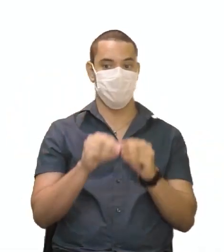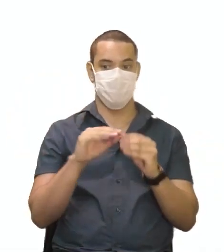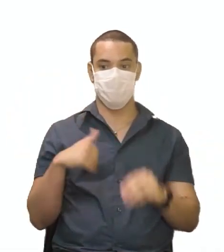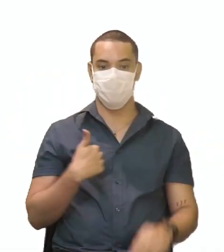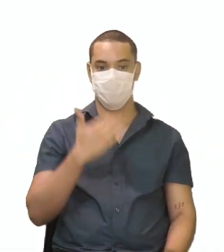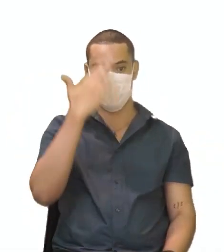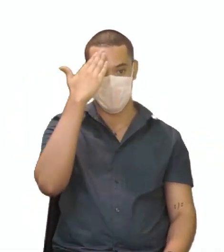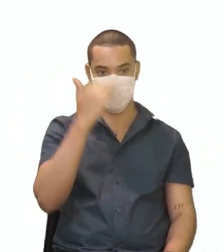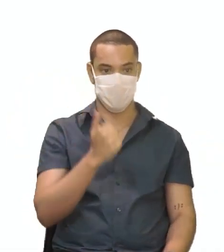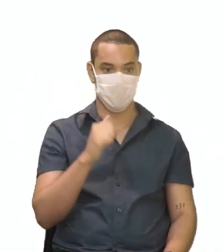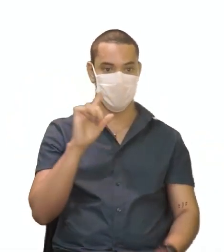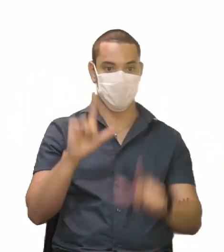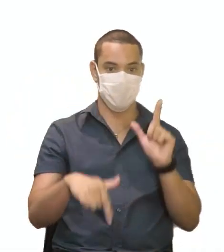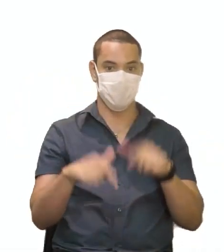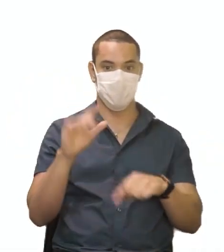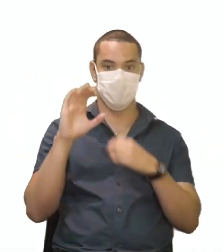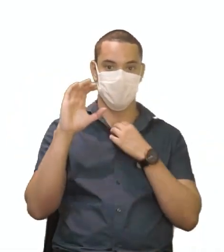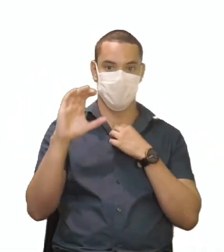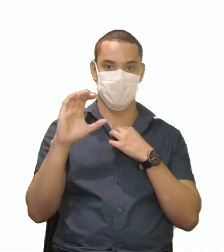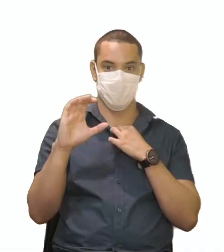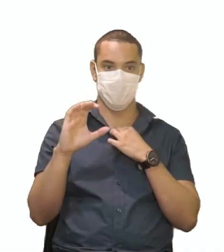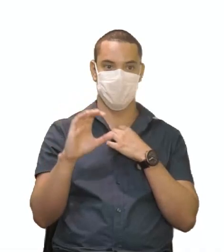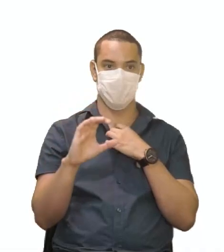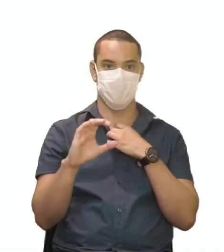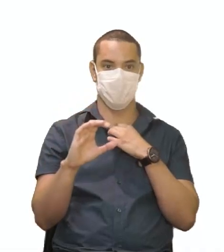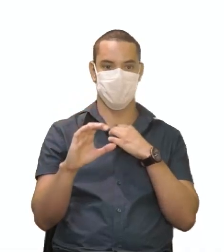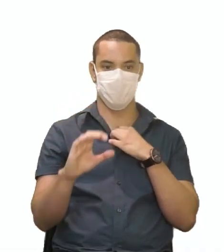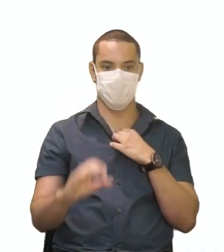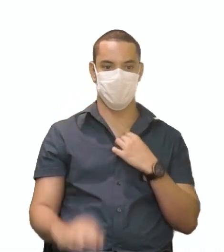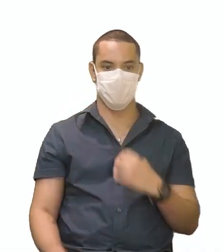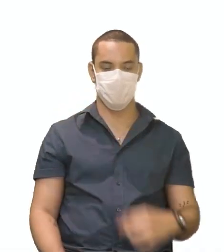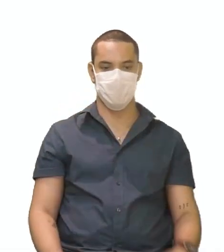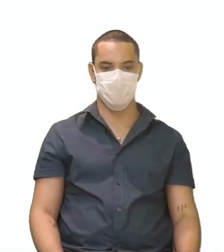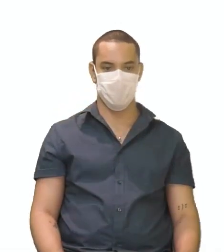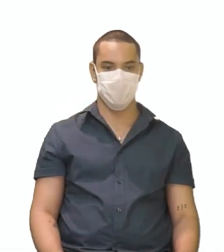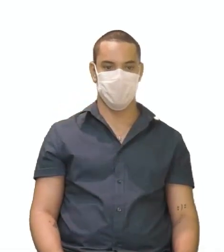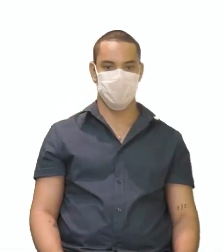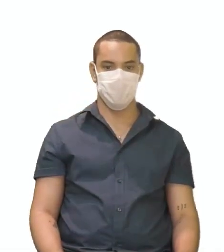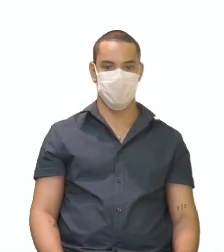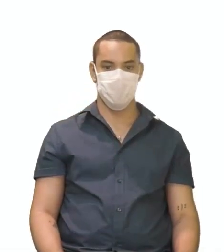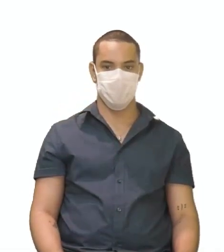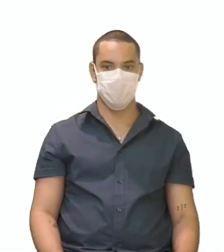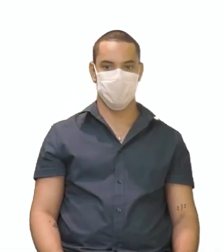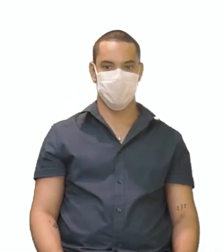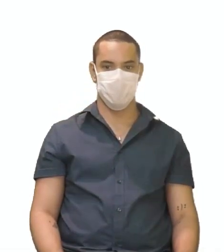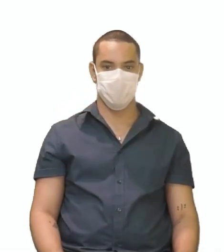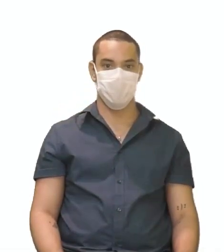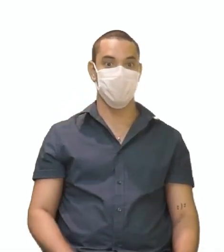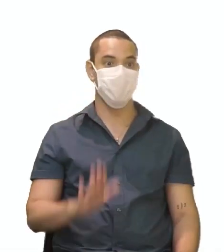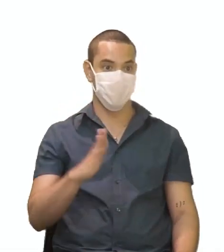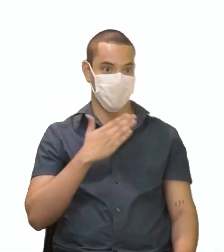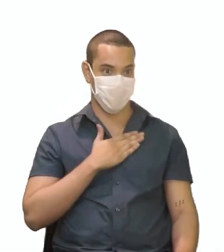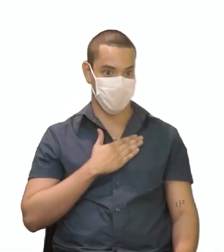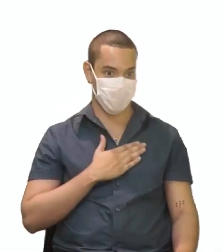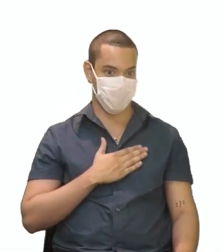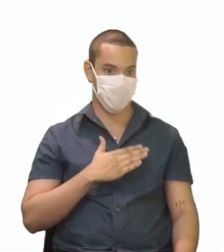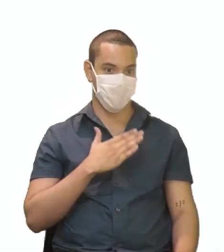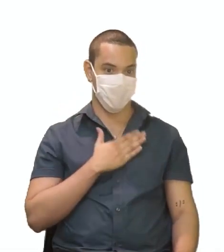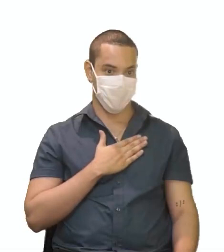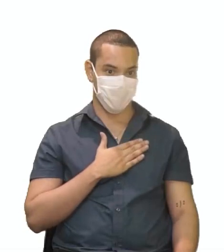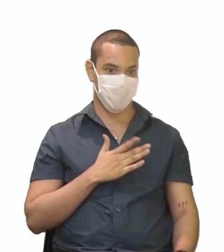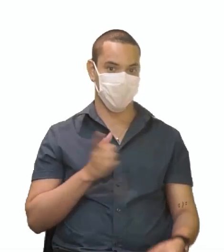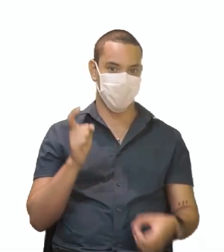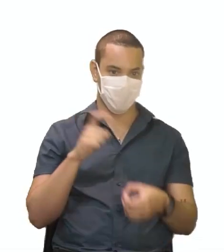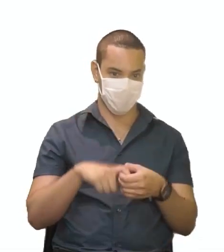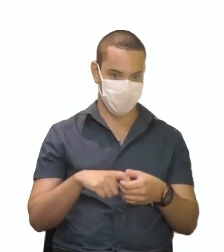né? Letra C aí. Gente, o bicho não quer mais funcionar. Deixa eu desligar, ligá-lo. Vamos ver.